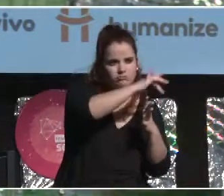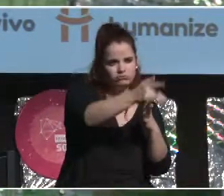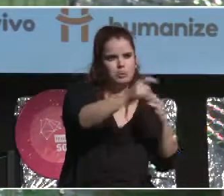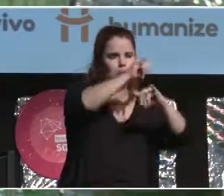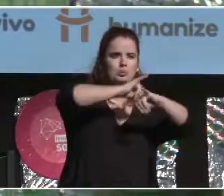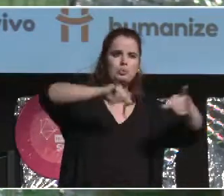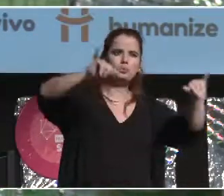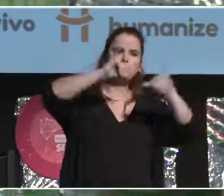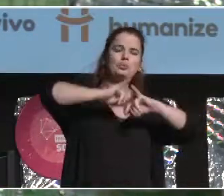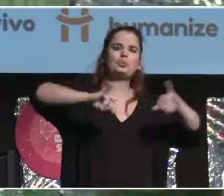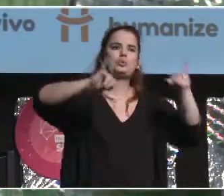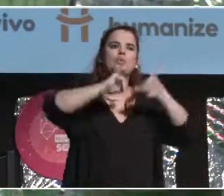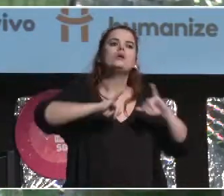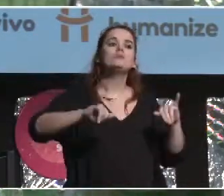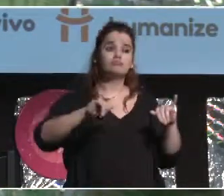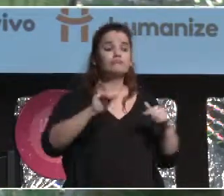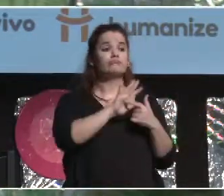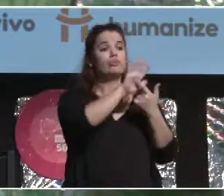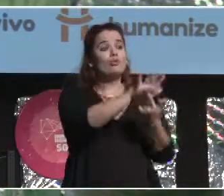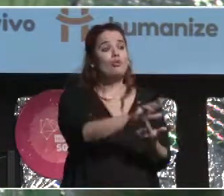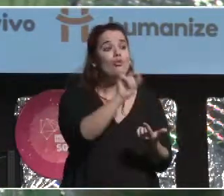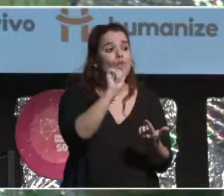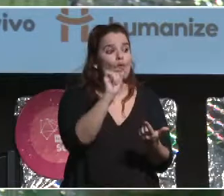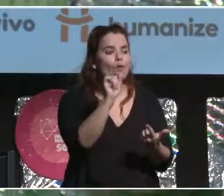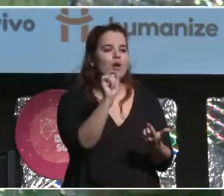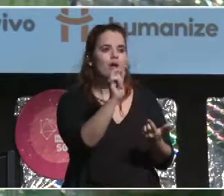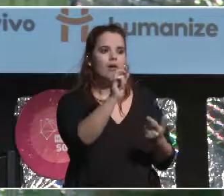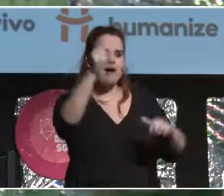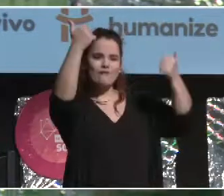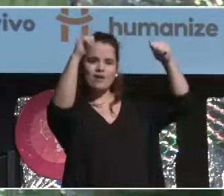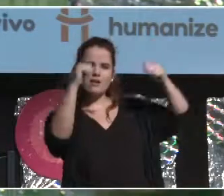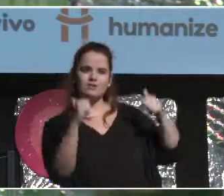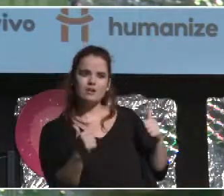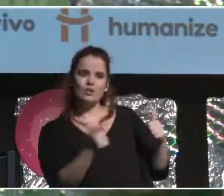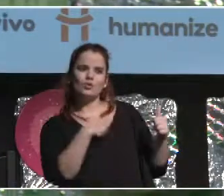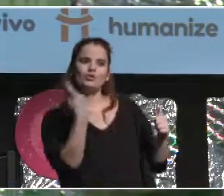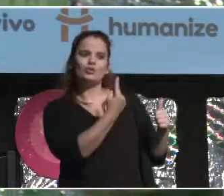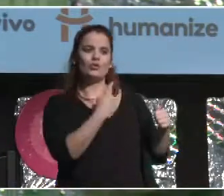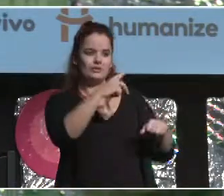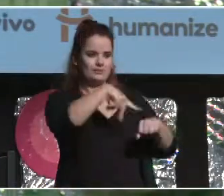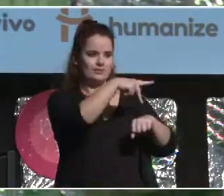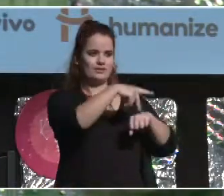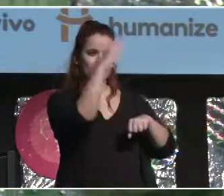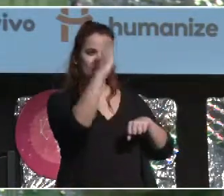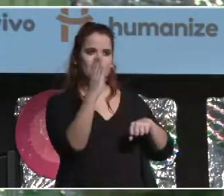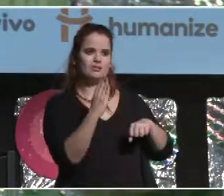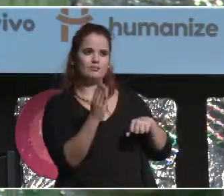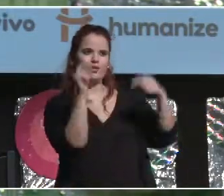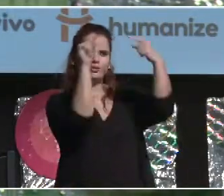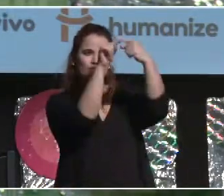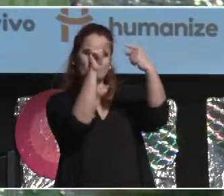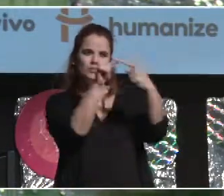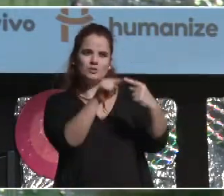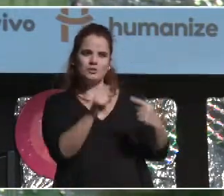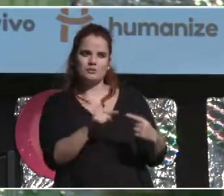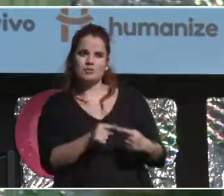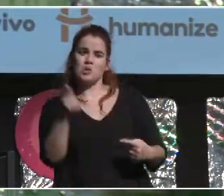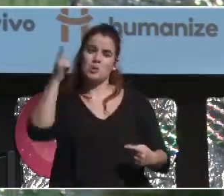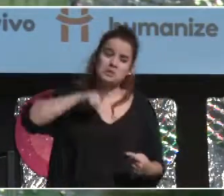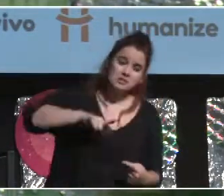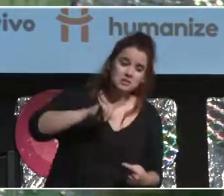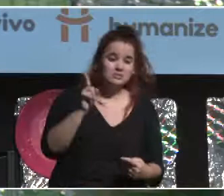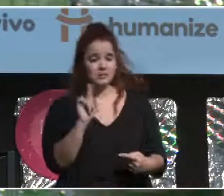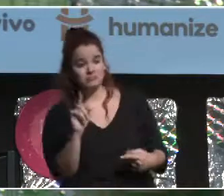eles trouxeram uma avaliação sobre como nós estamos em relação a esses objetivos, essas metas. Então, a gente tem